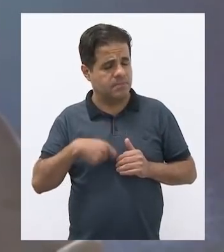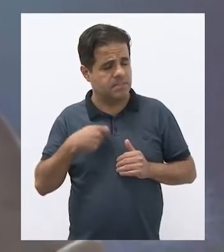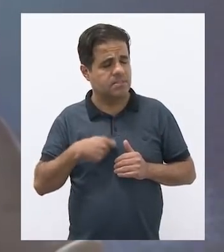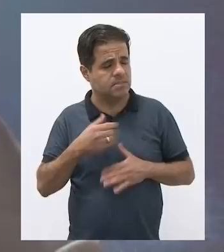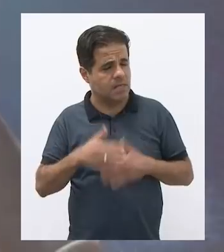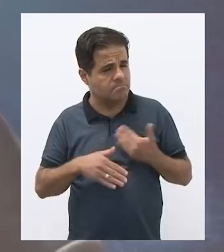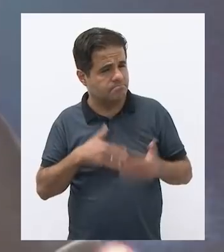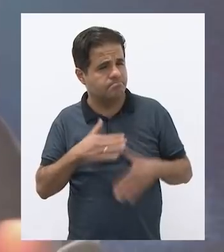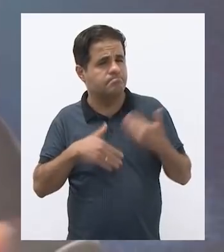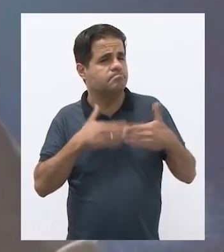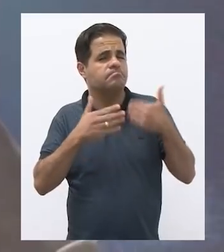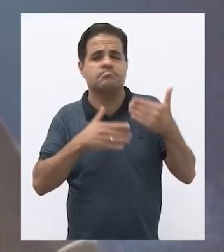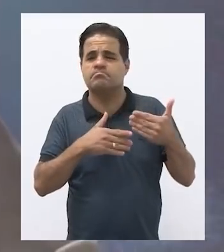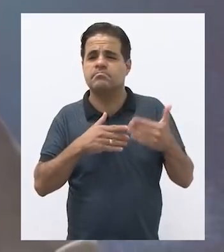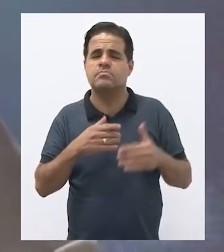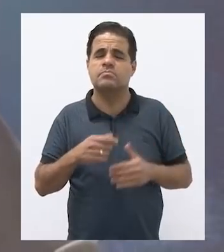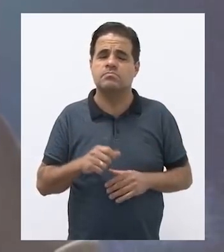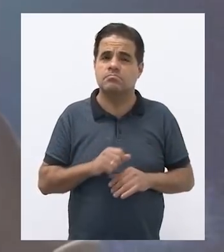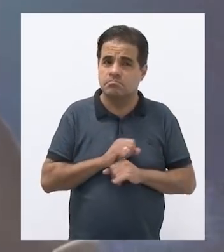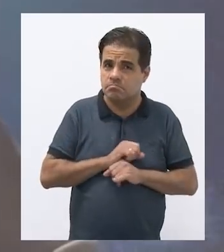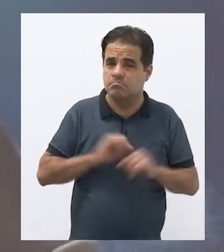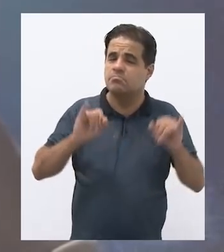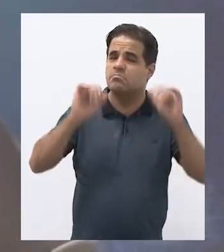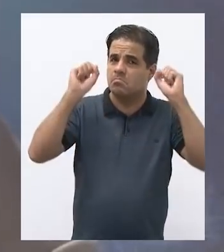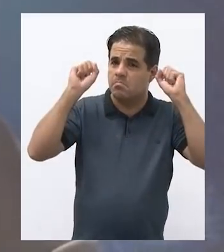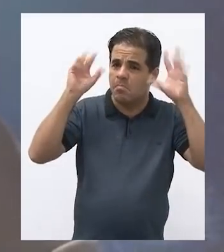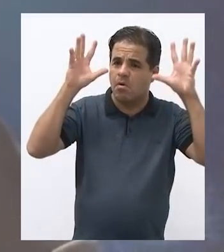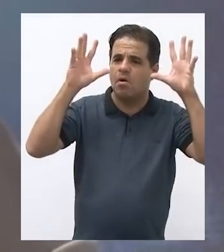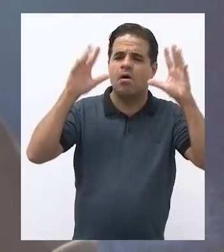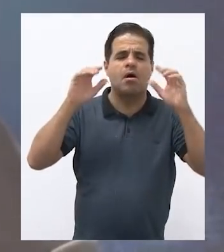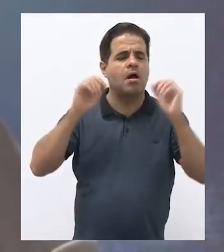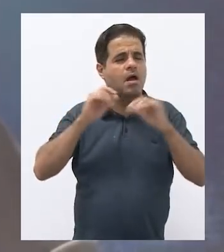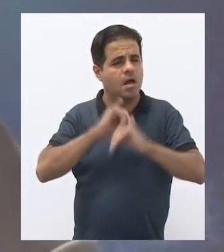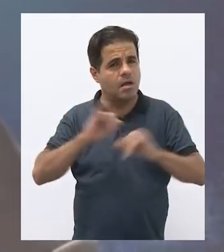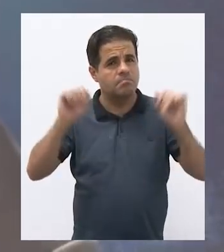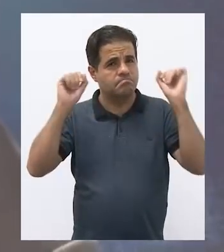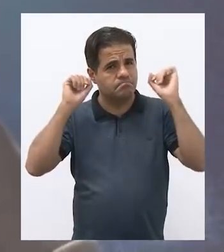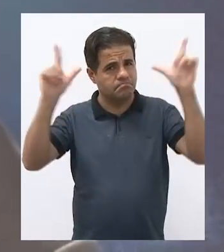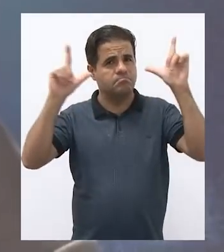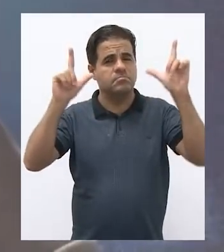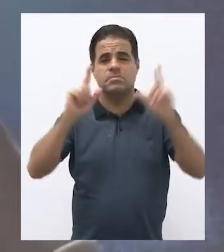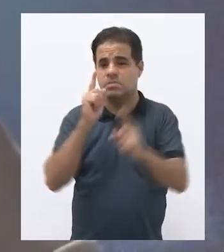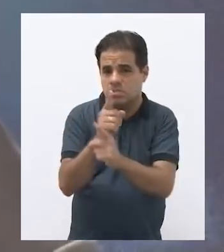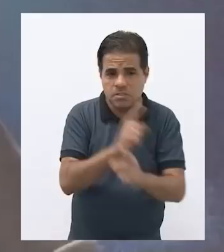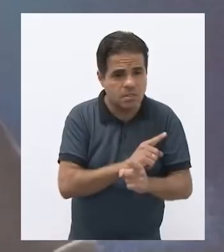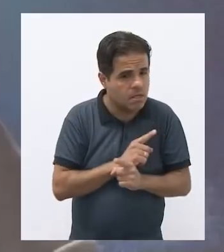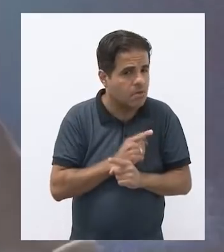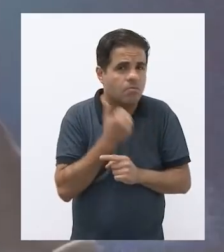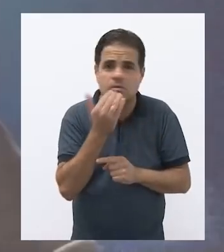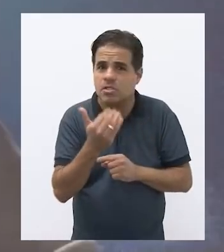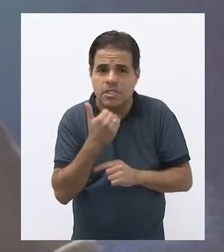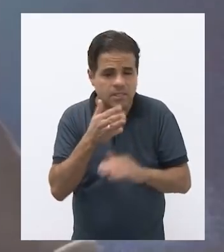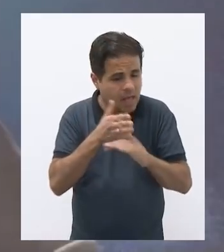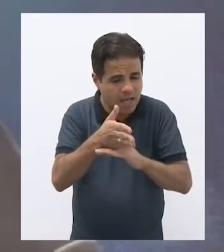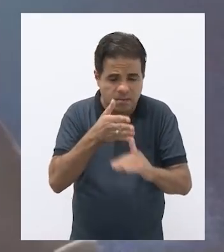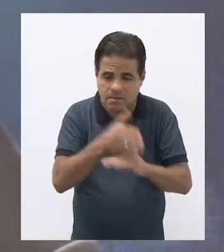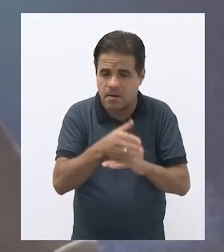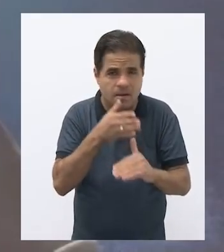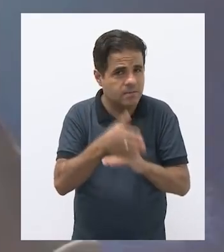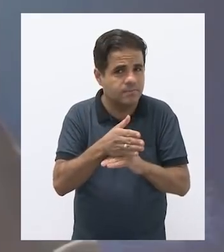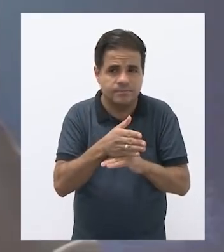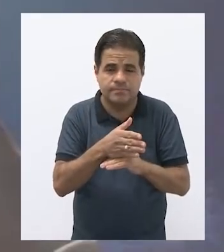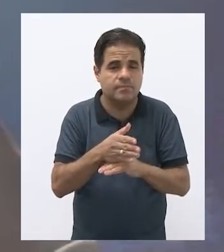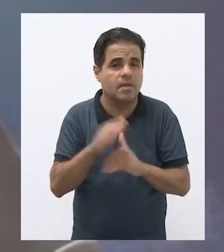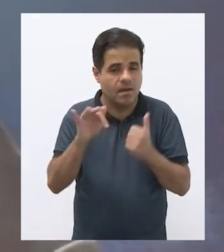acender um sinal de alerta aí bem importante, identificando que não basta o acesso